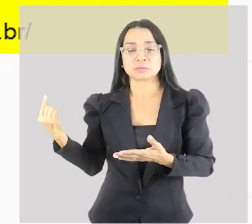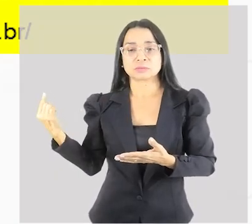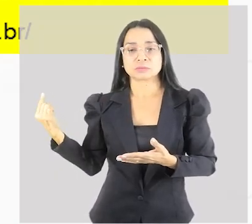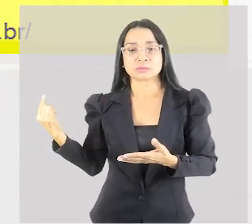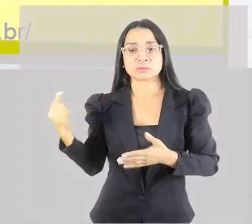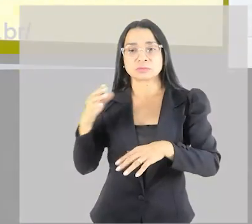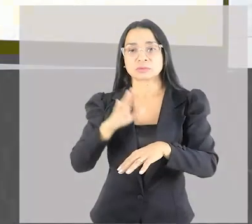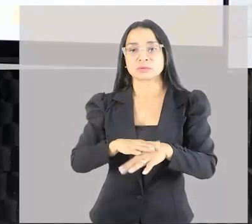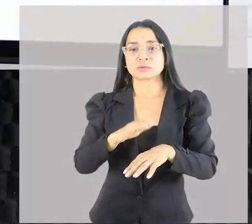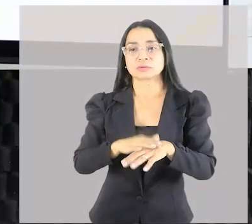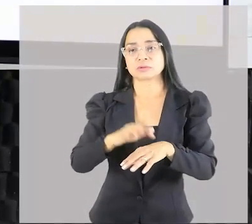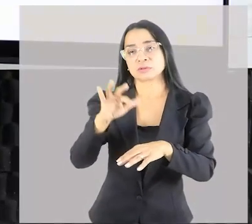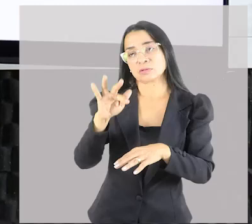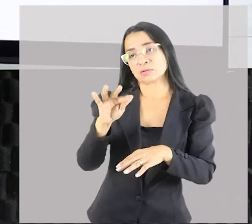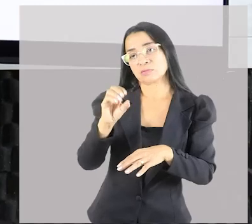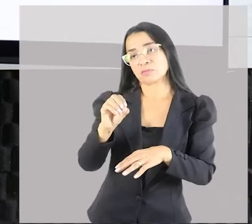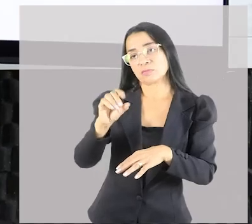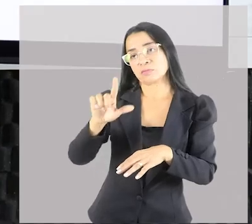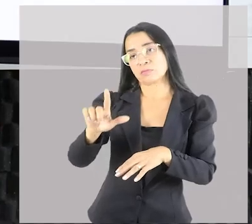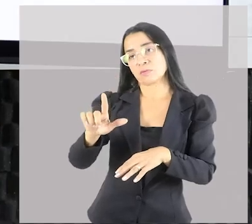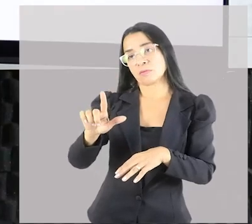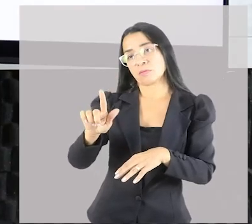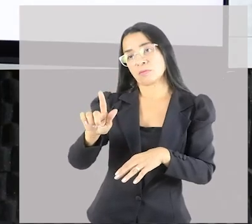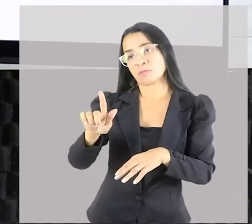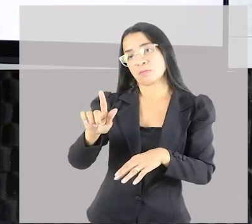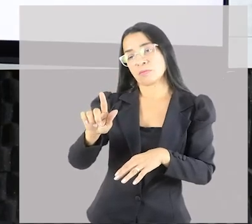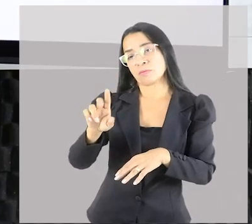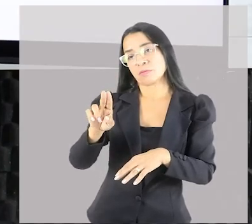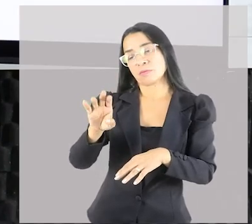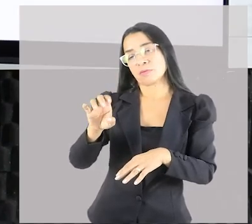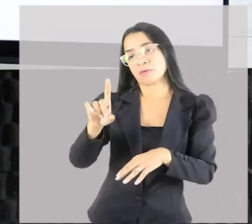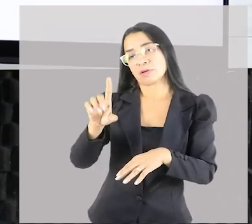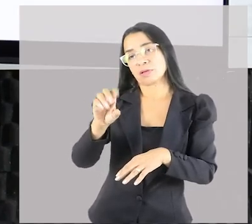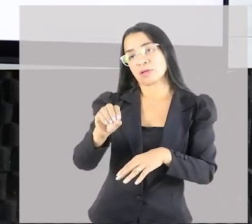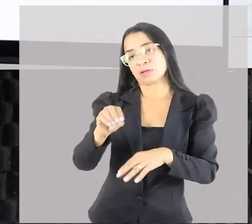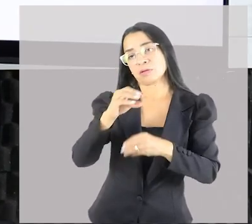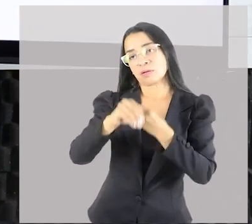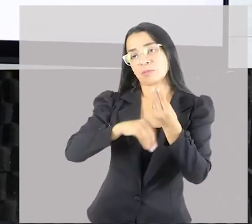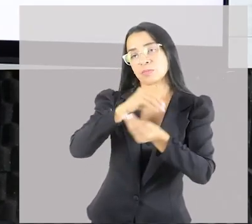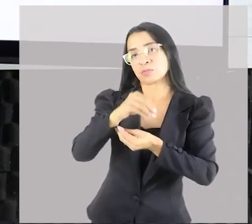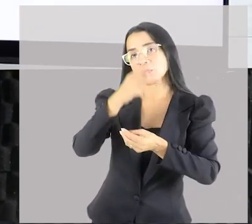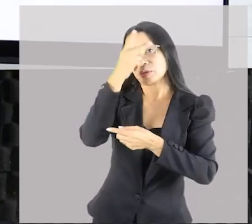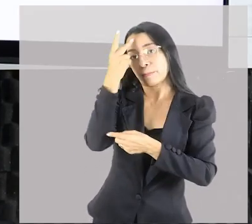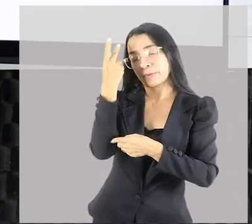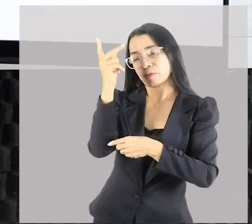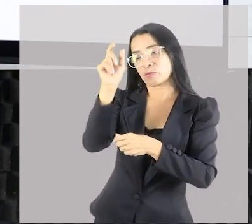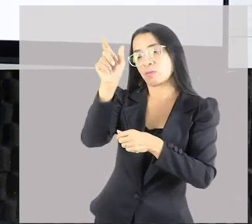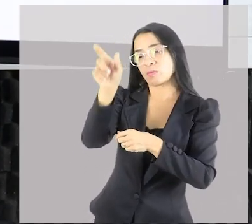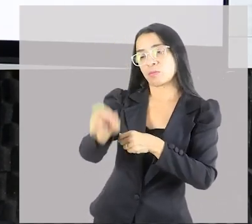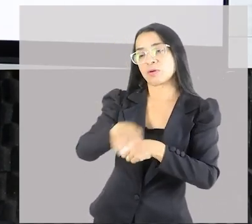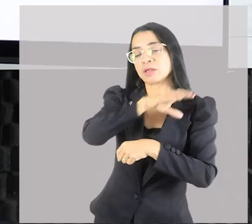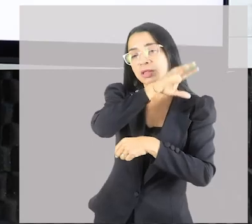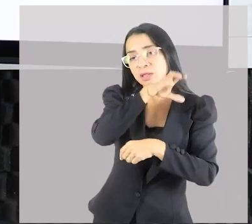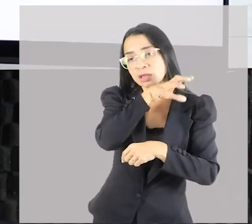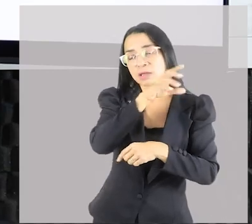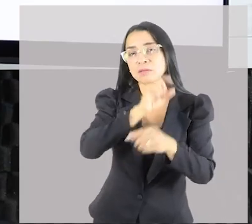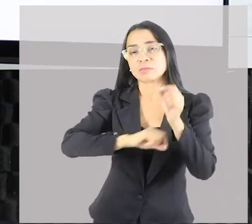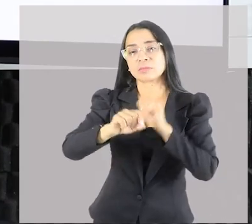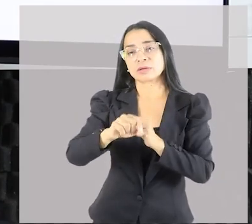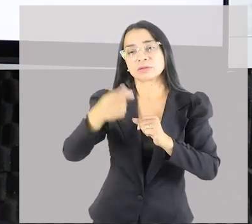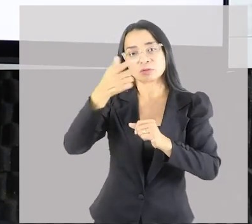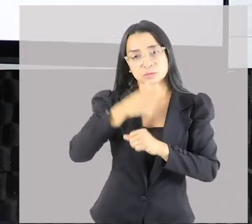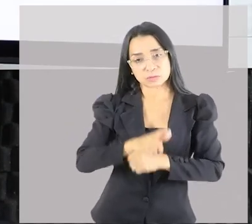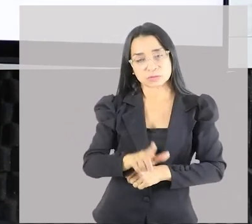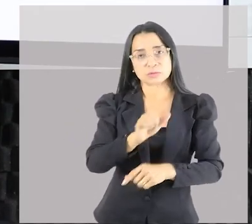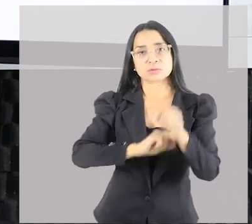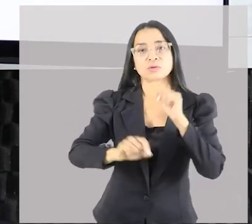boi, é chamado de folguedo, que é uma mistura de personagens humanos e animais fantásticos em torno da morte e a ressurreição do boi. Novamente,